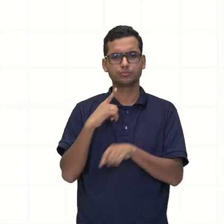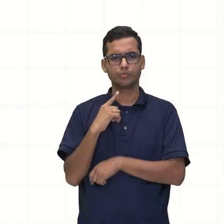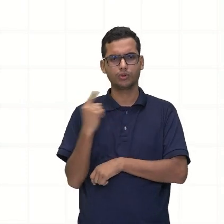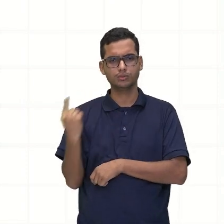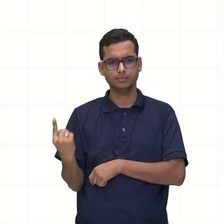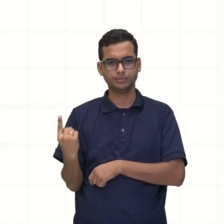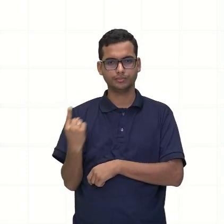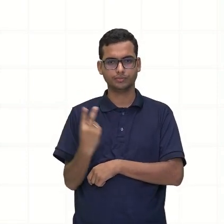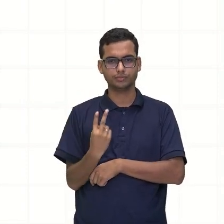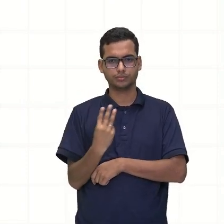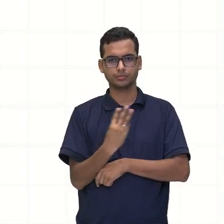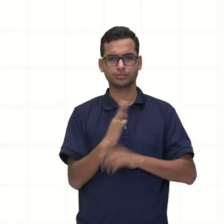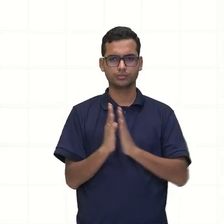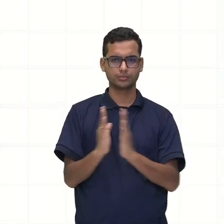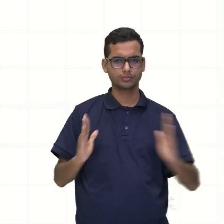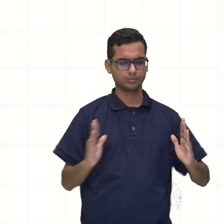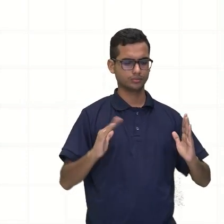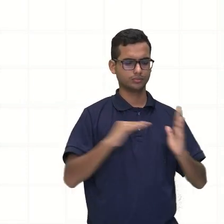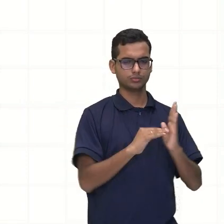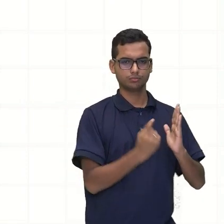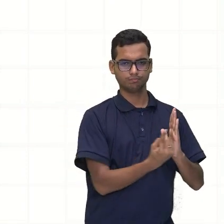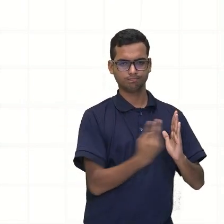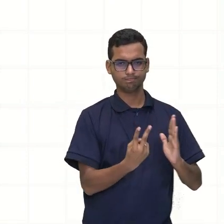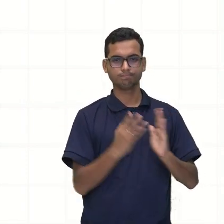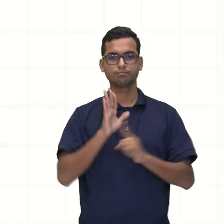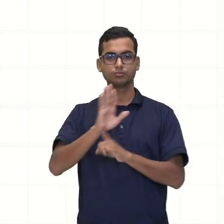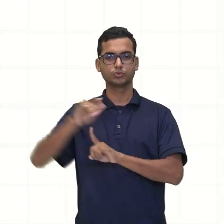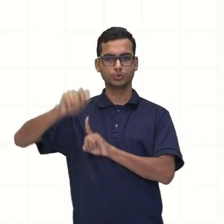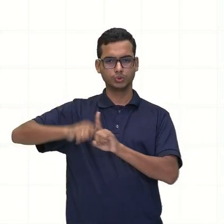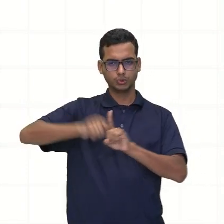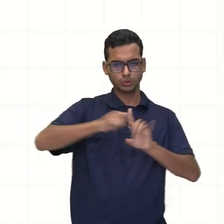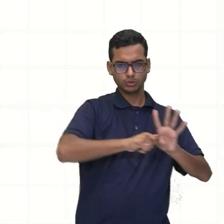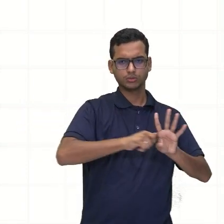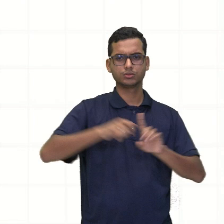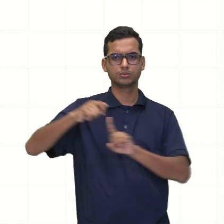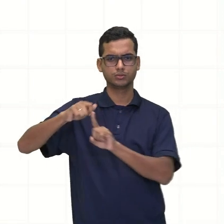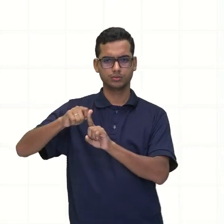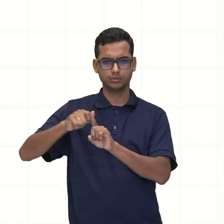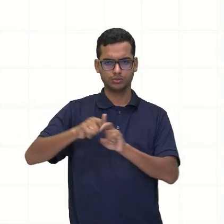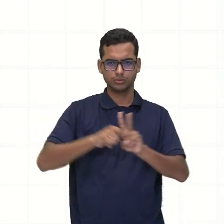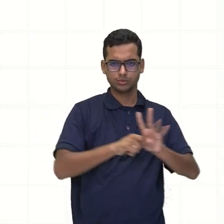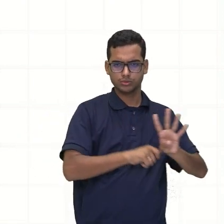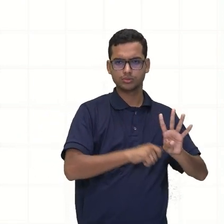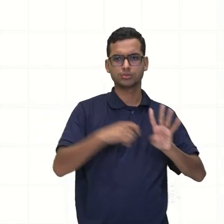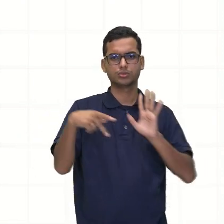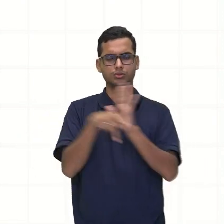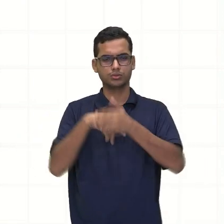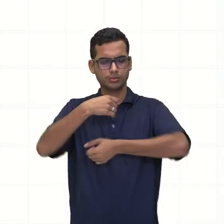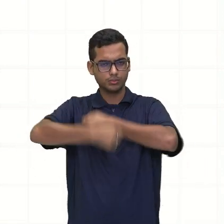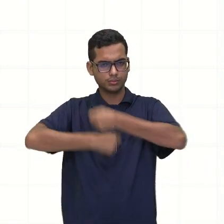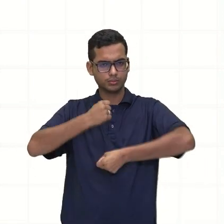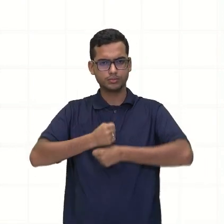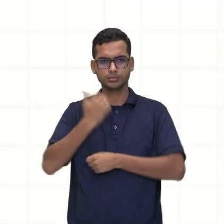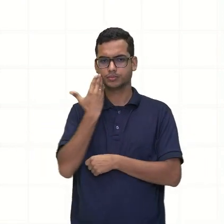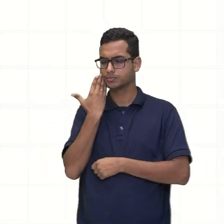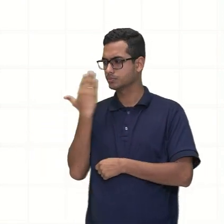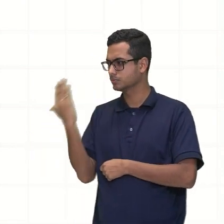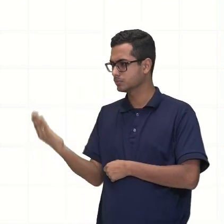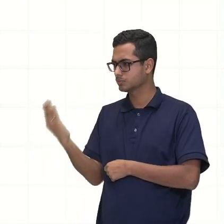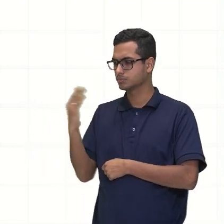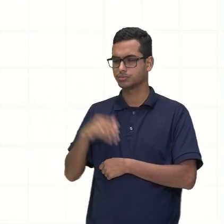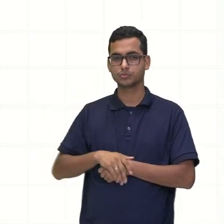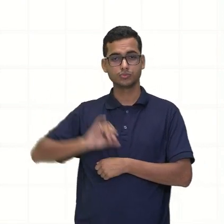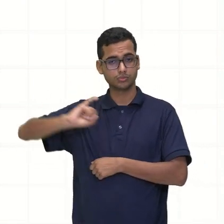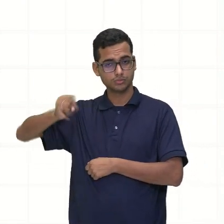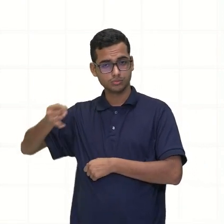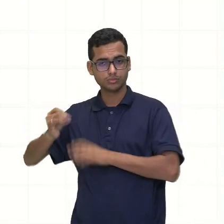eles indicam para a gente os meses, tá bom? Mês 01, janeiro, fevereiro, março, abril, maio, junho, até chegar